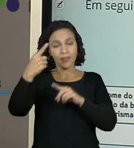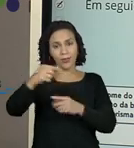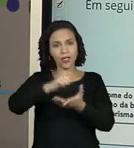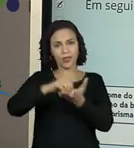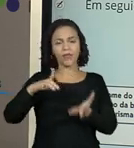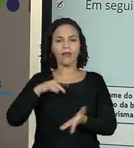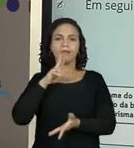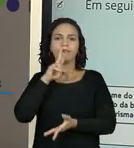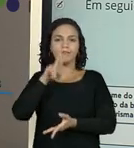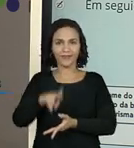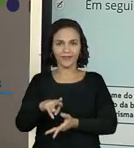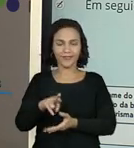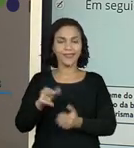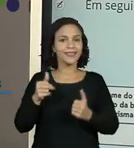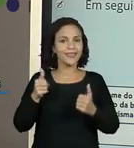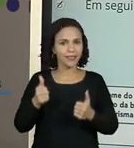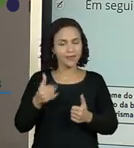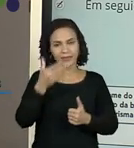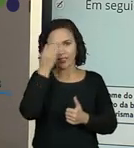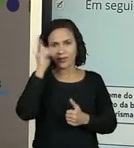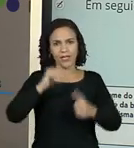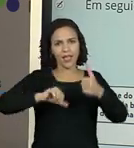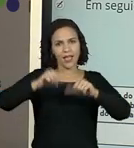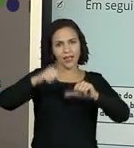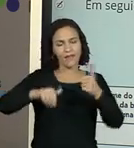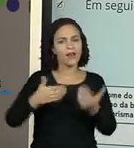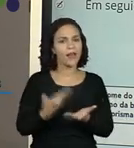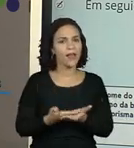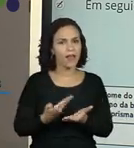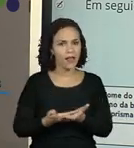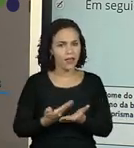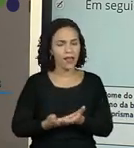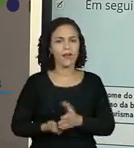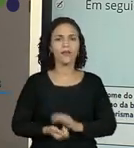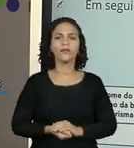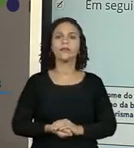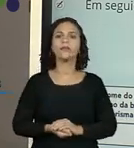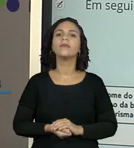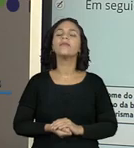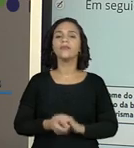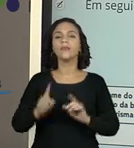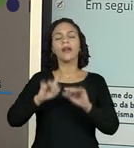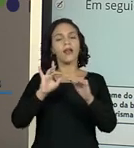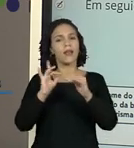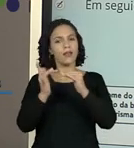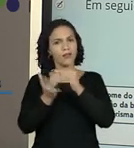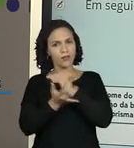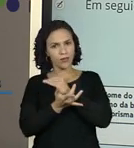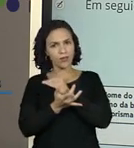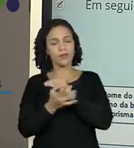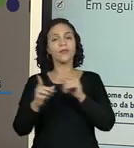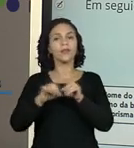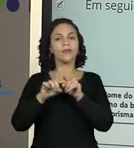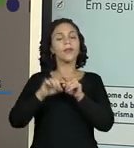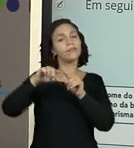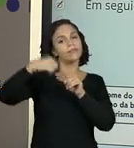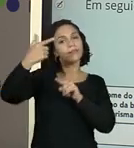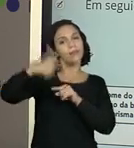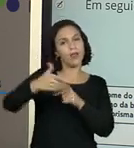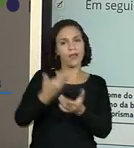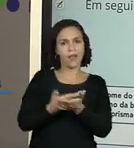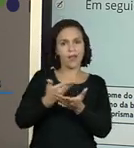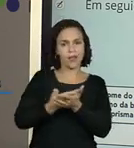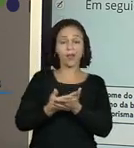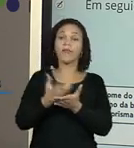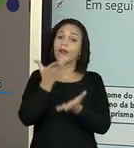exercício, tá bom? Não esqueçam de avaliar essa aula, tá? Vou pôr minhas redes sociais, tem a nota depois. E não se preocupe,